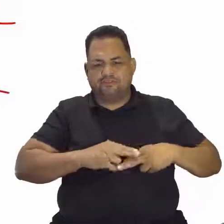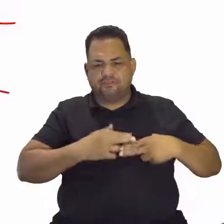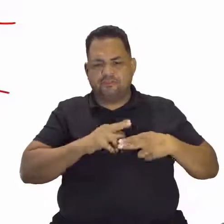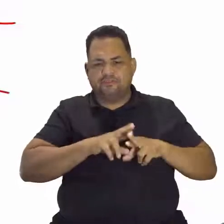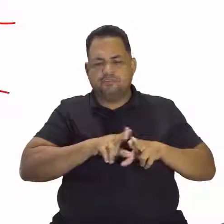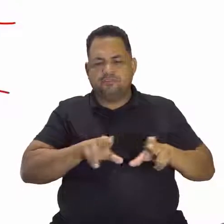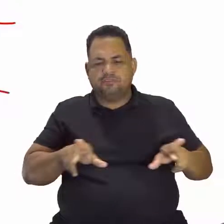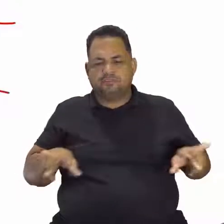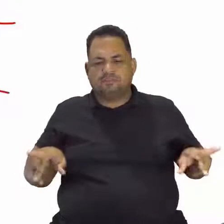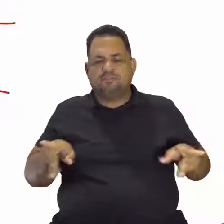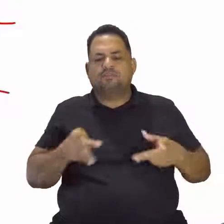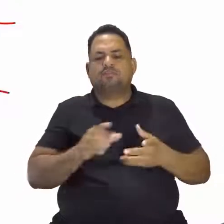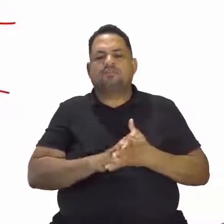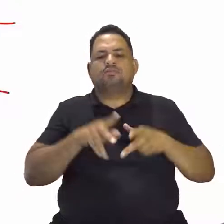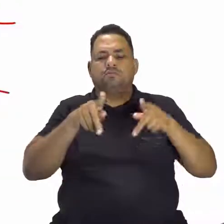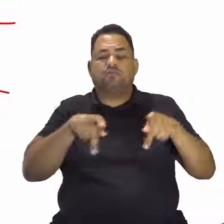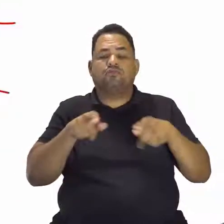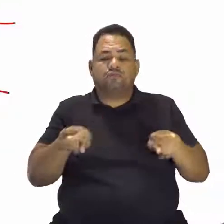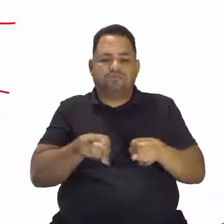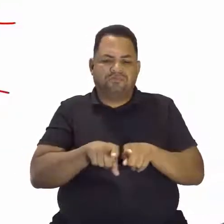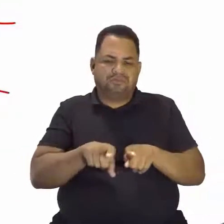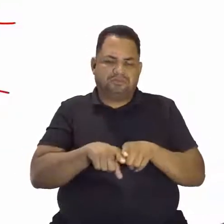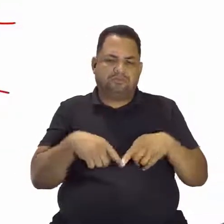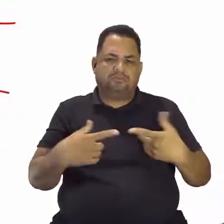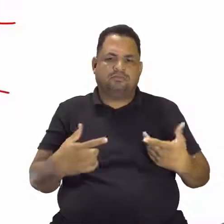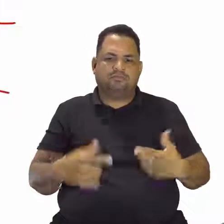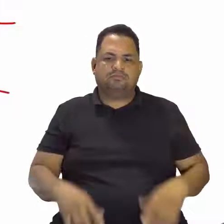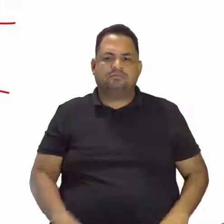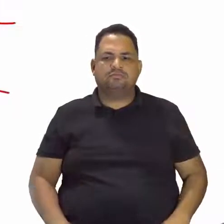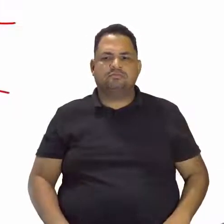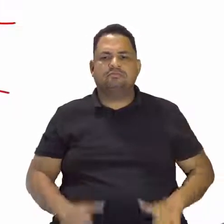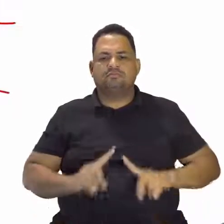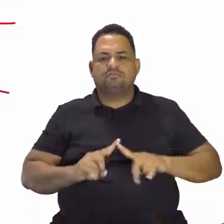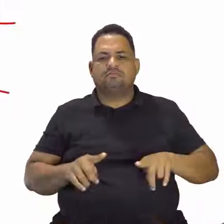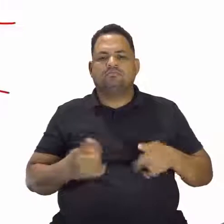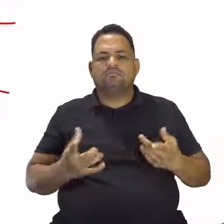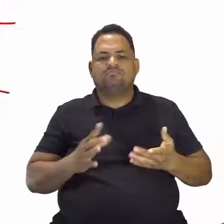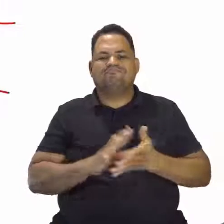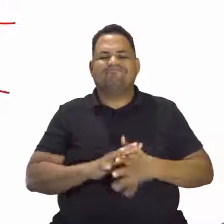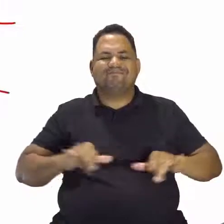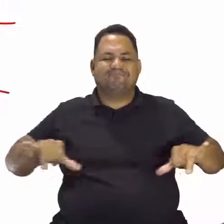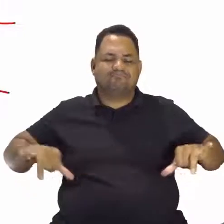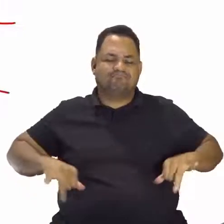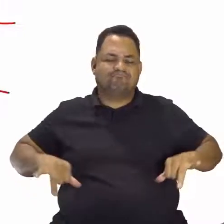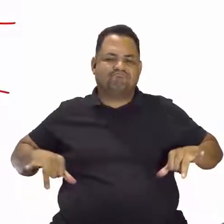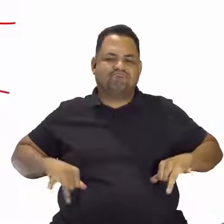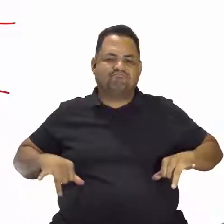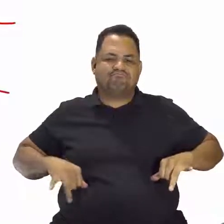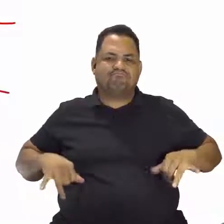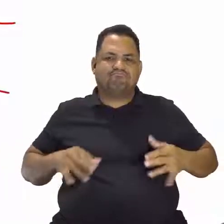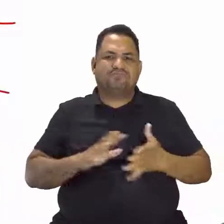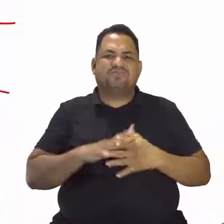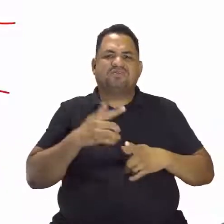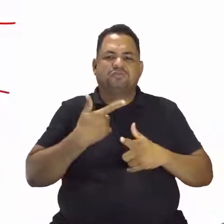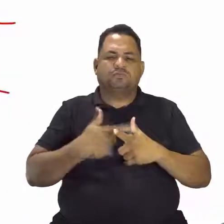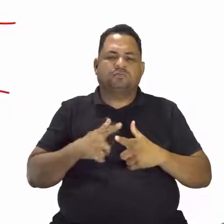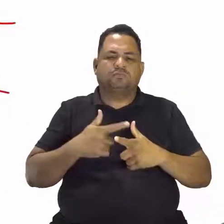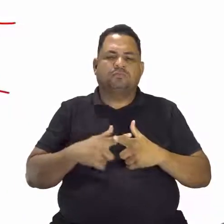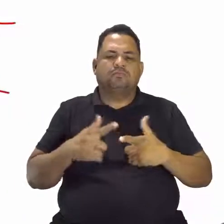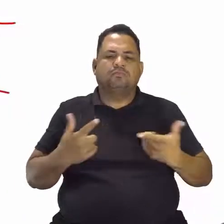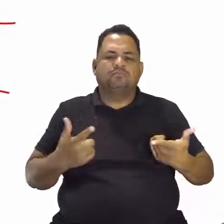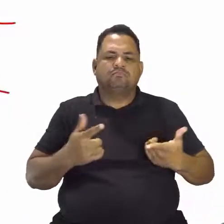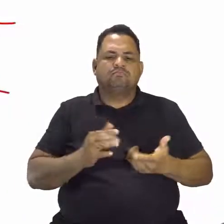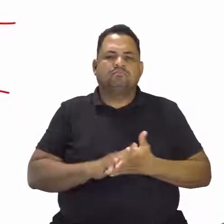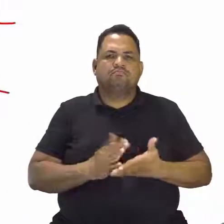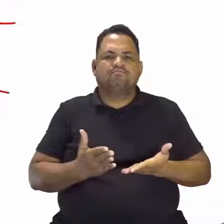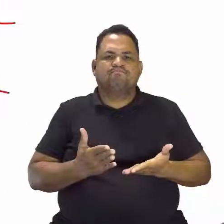seu povo, né? Mas que ainda sofre com algumas problemáticas,